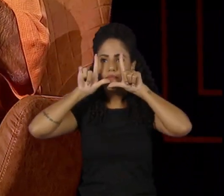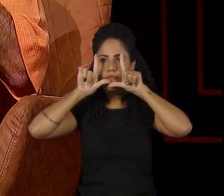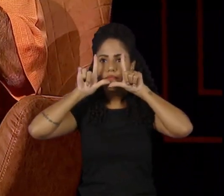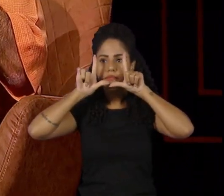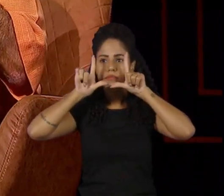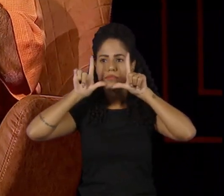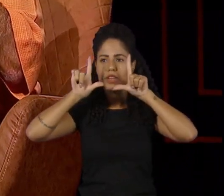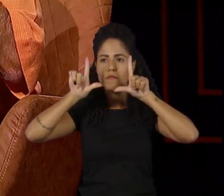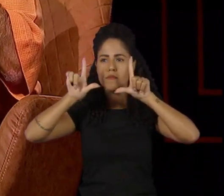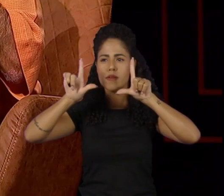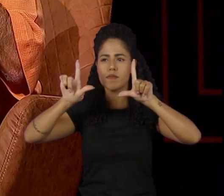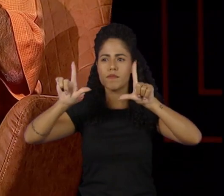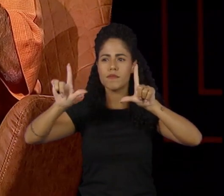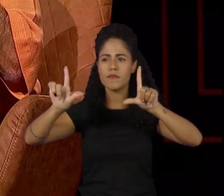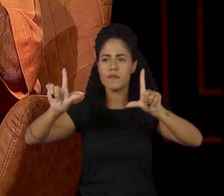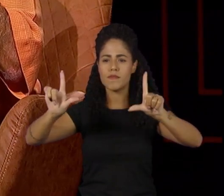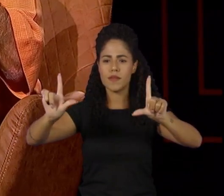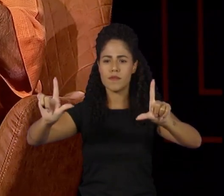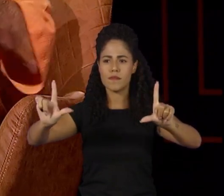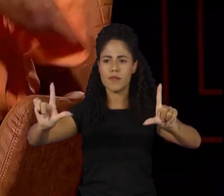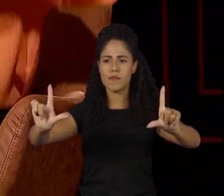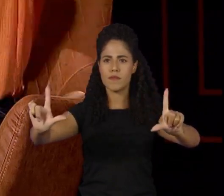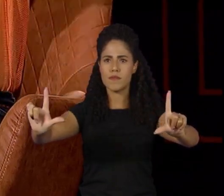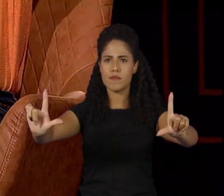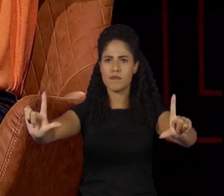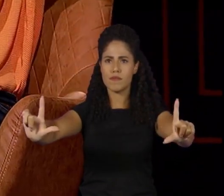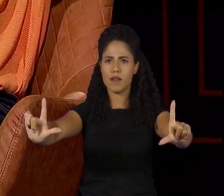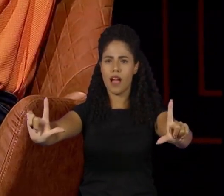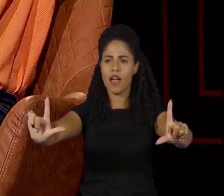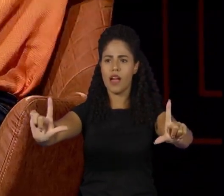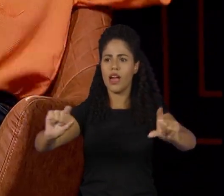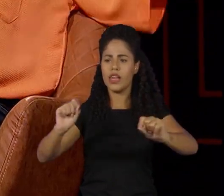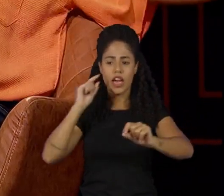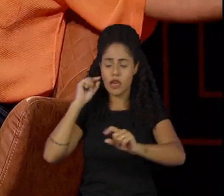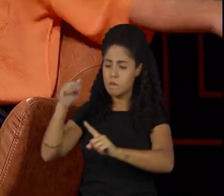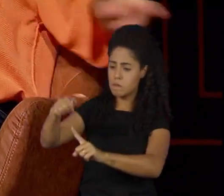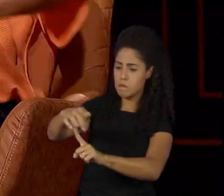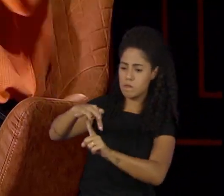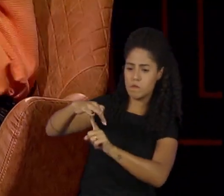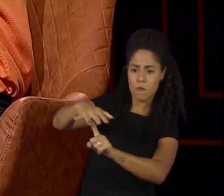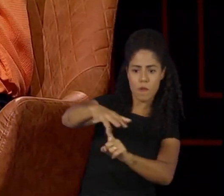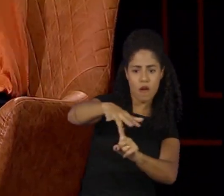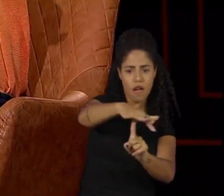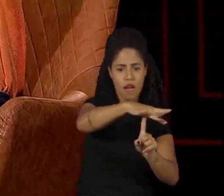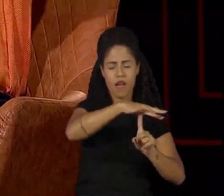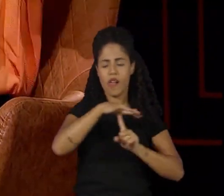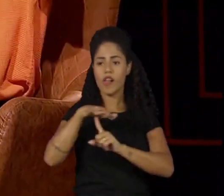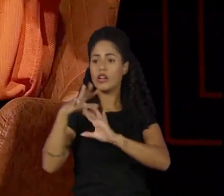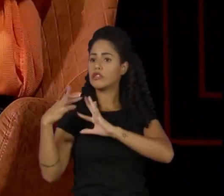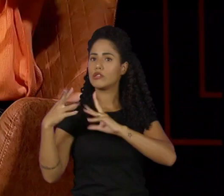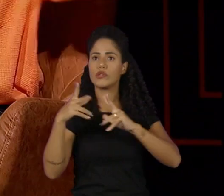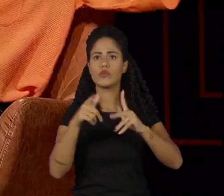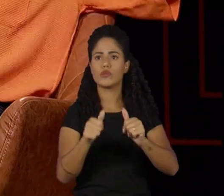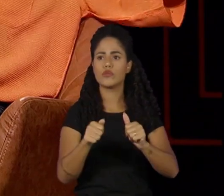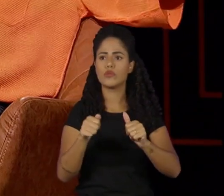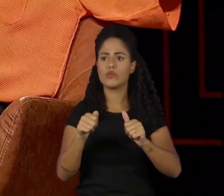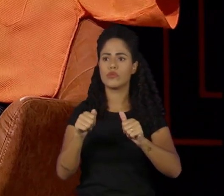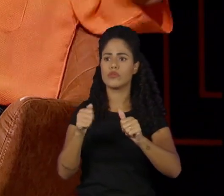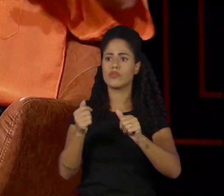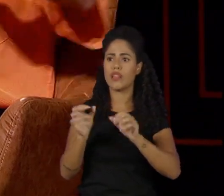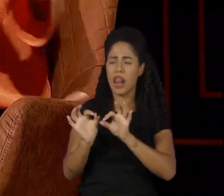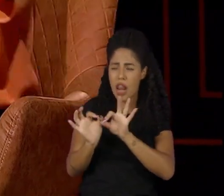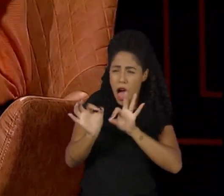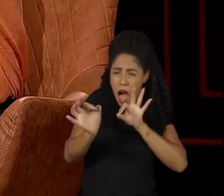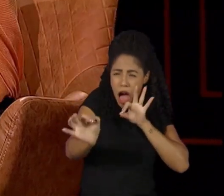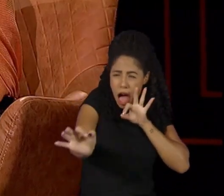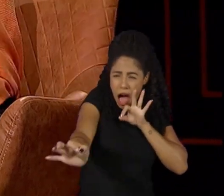aqui, para coisa, fazendo um negócio sobrancelha e tal, e acaba aqui, na gesticulação, porque está lá longe, está aberto,